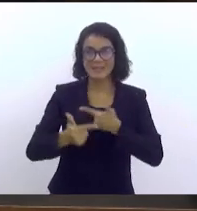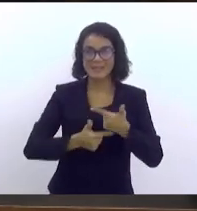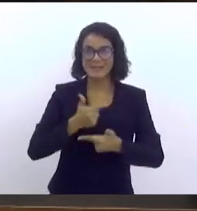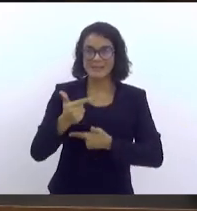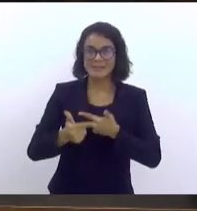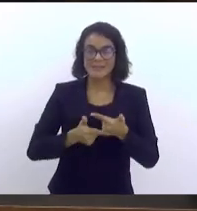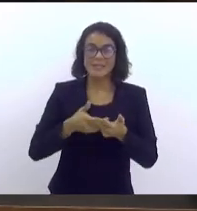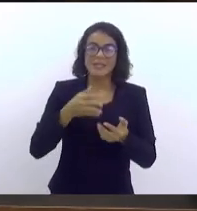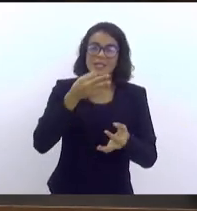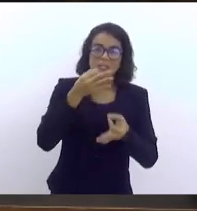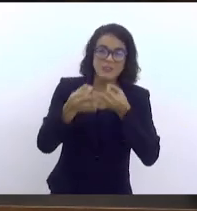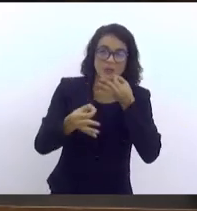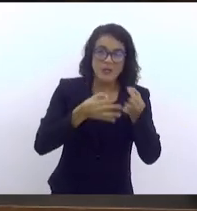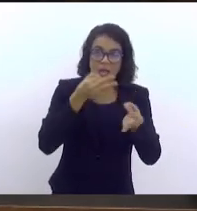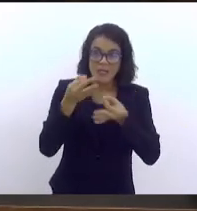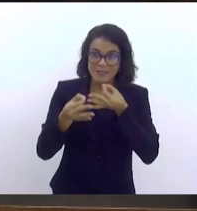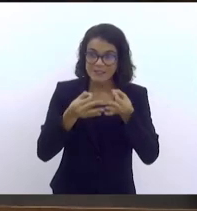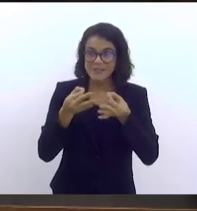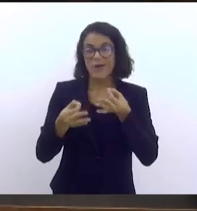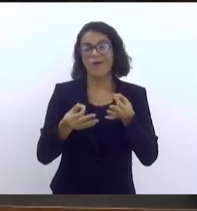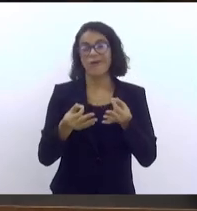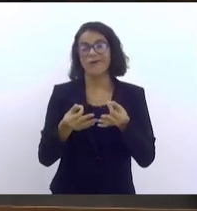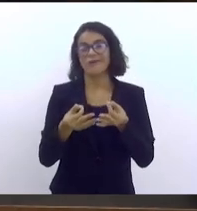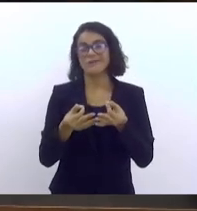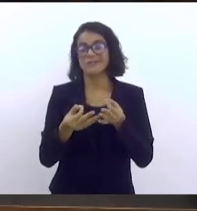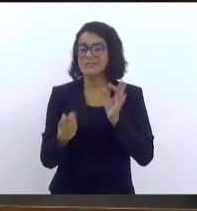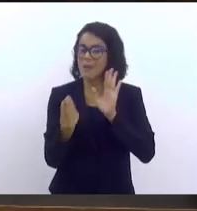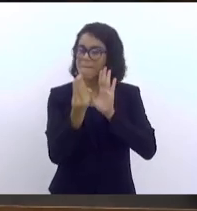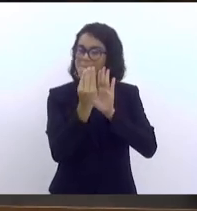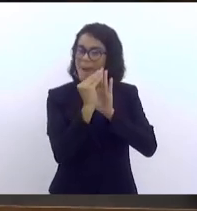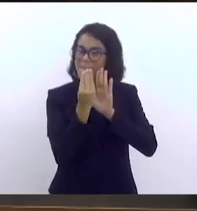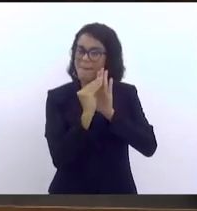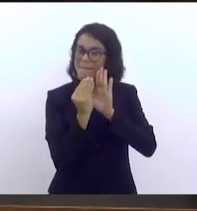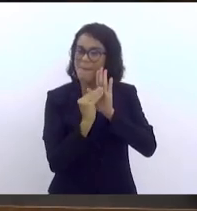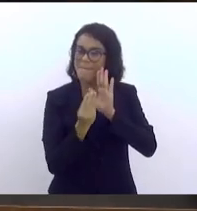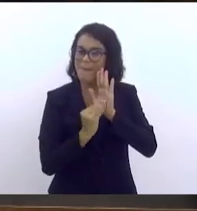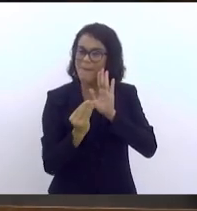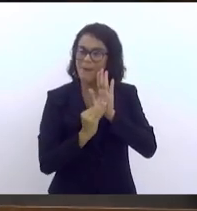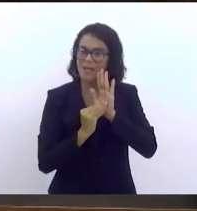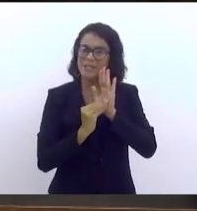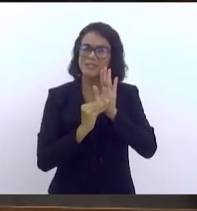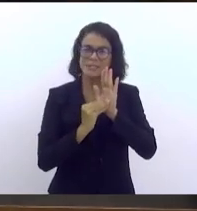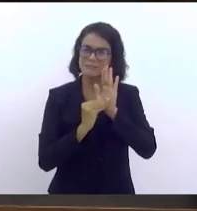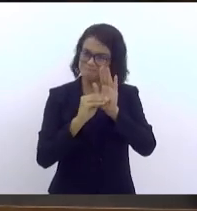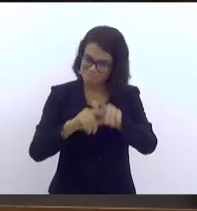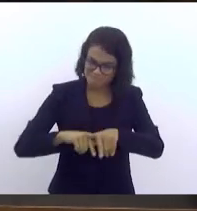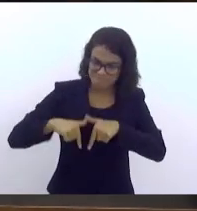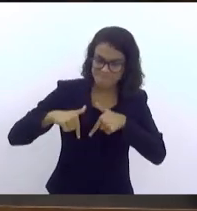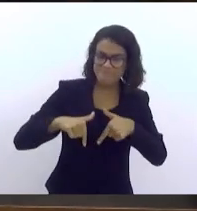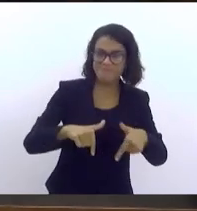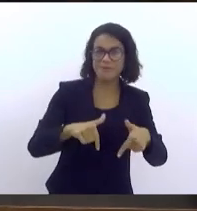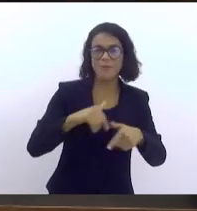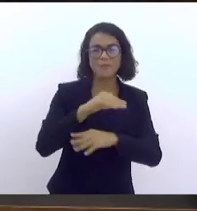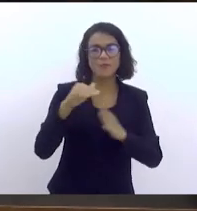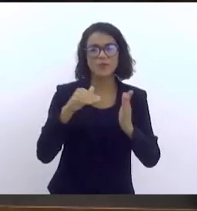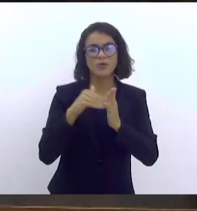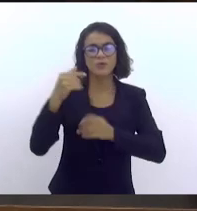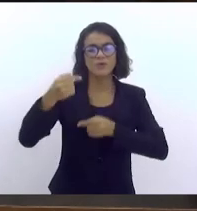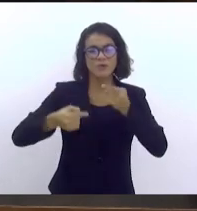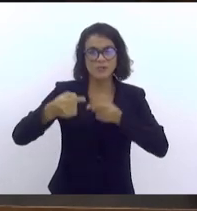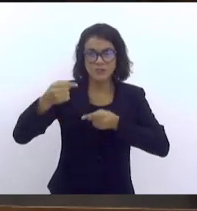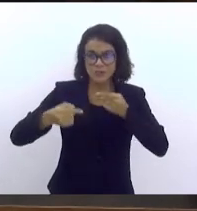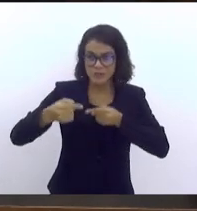que sugestões sejam colocadas em práticas Eu garanto para vocês que tudo que for discutido